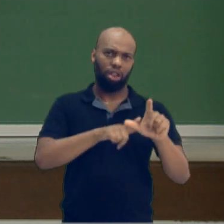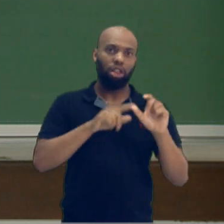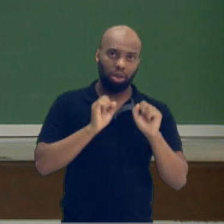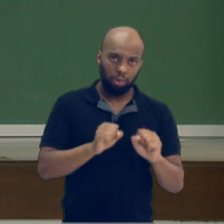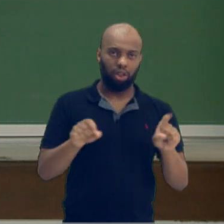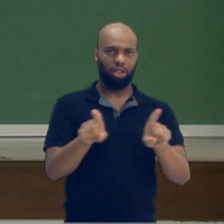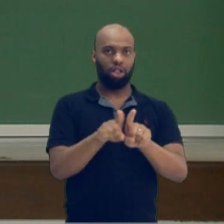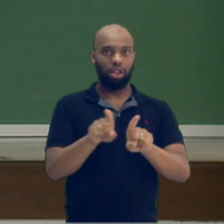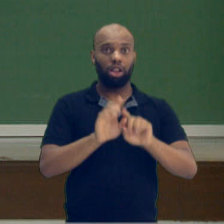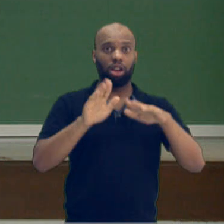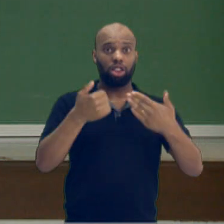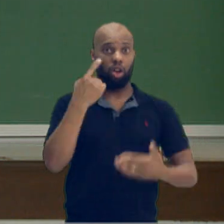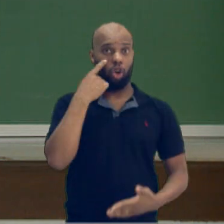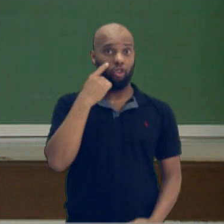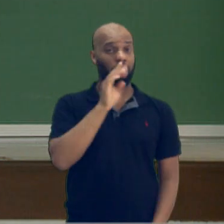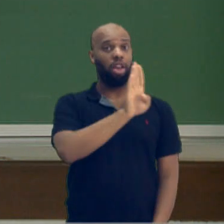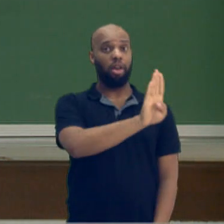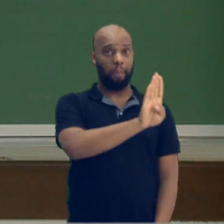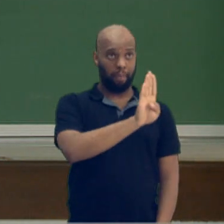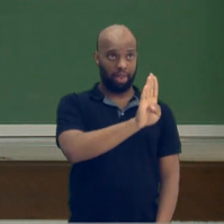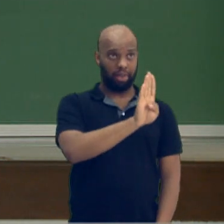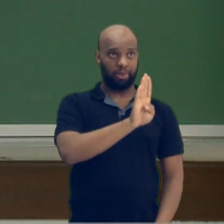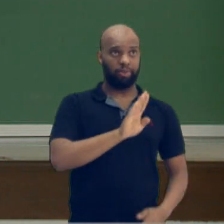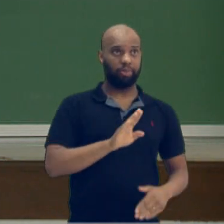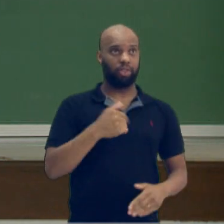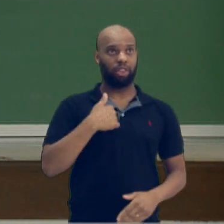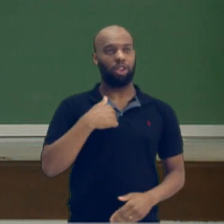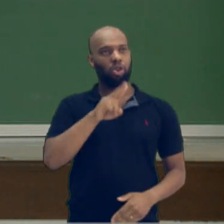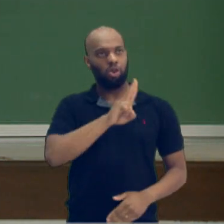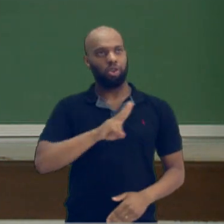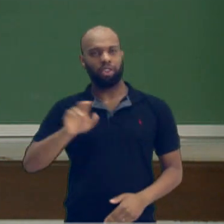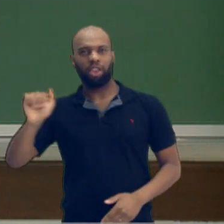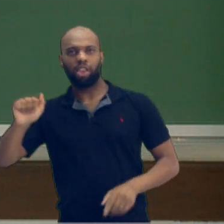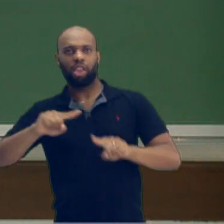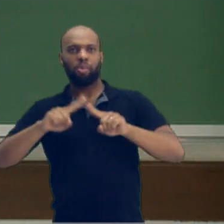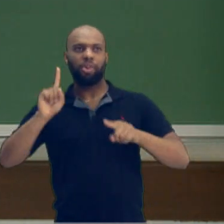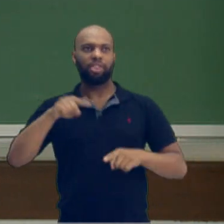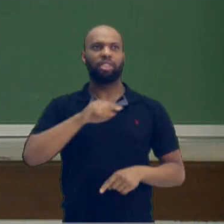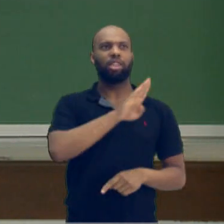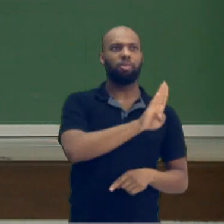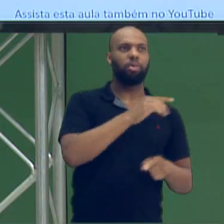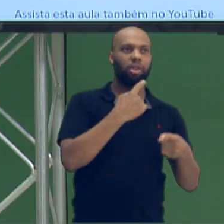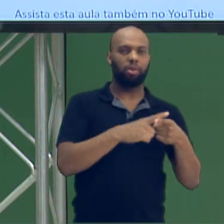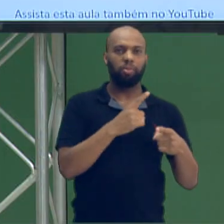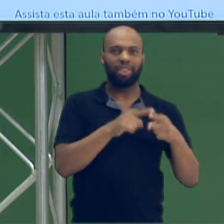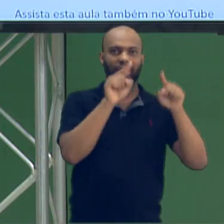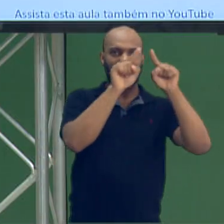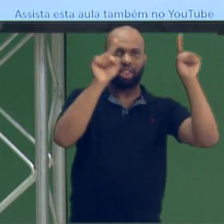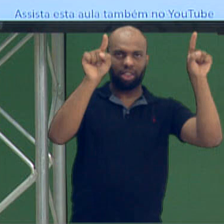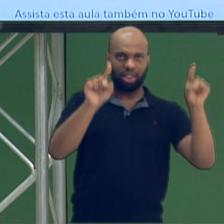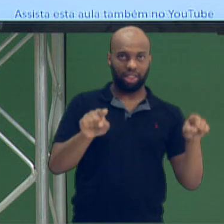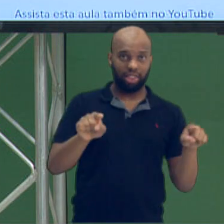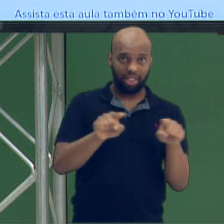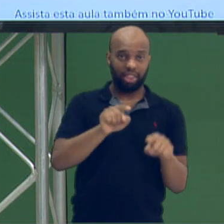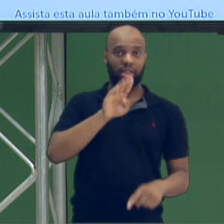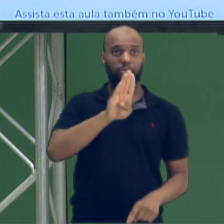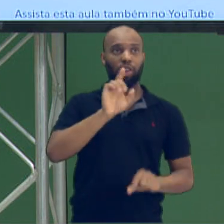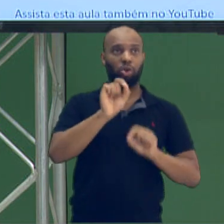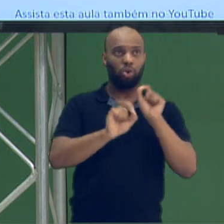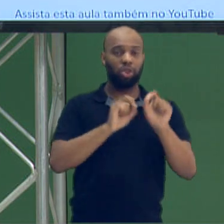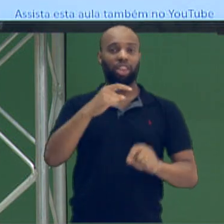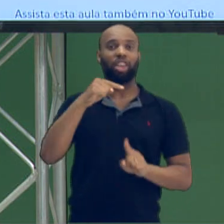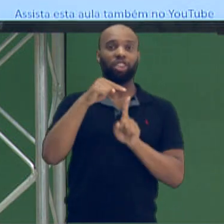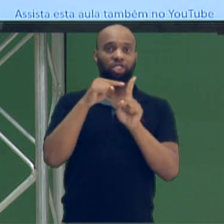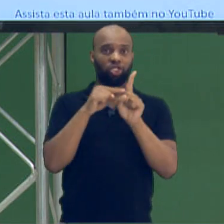certo? Então, na matriz B aqui, ó, a professora colocou A, mas vamos lembrar que é a matriz B. Na nossa matriz B aqui, a gente tem uma matriz